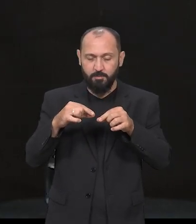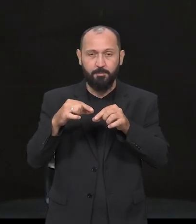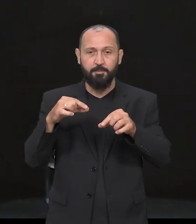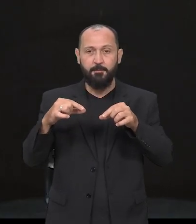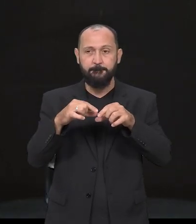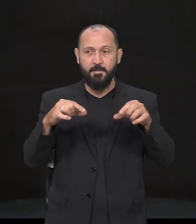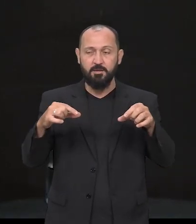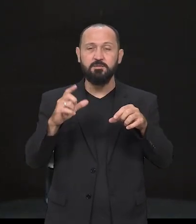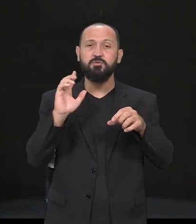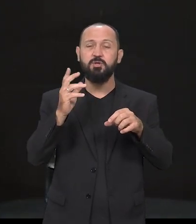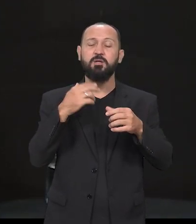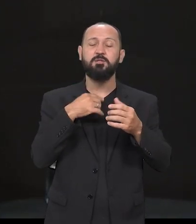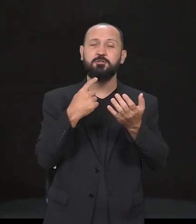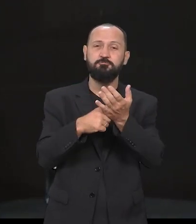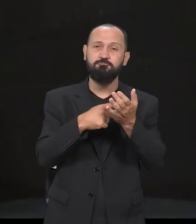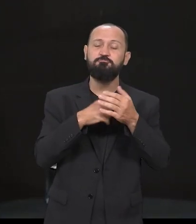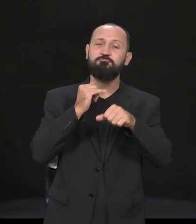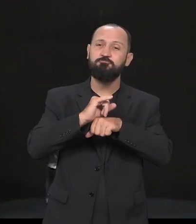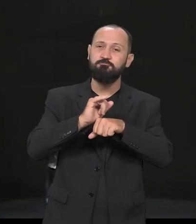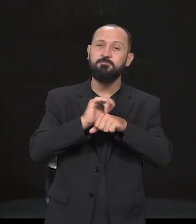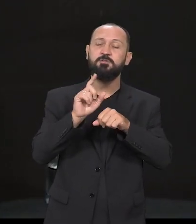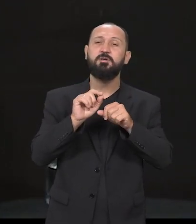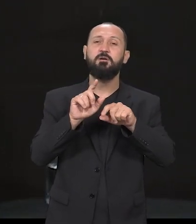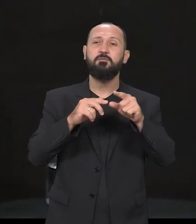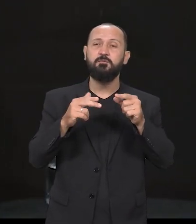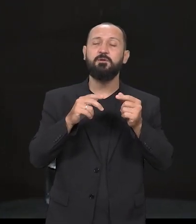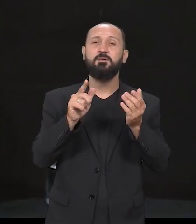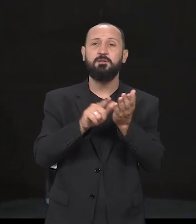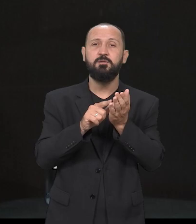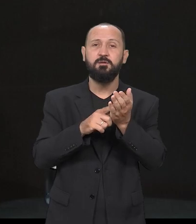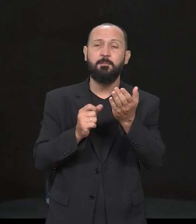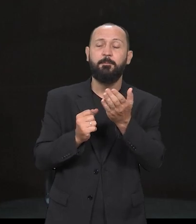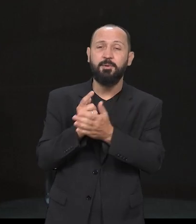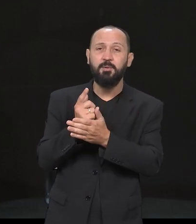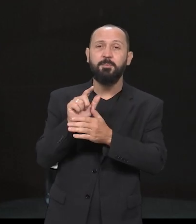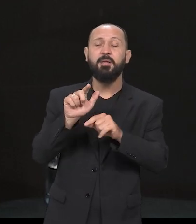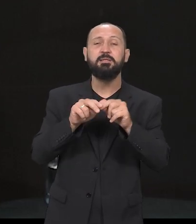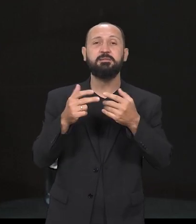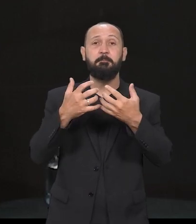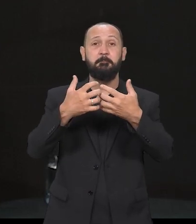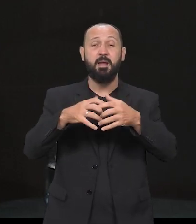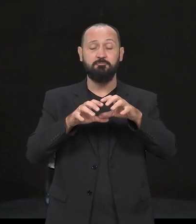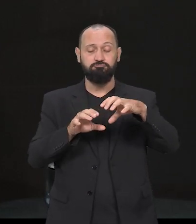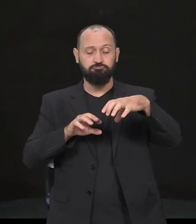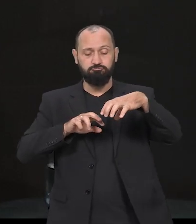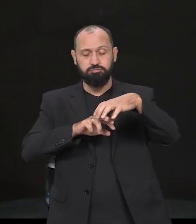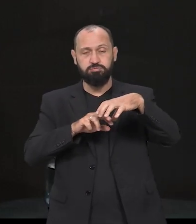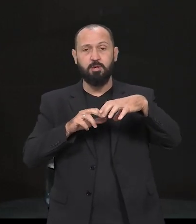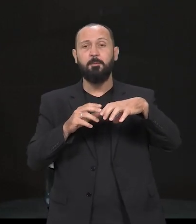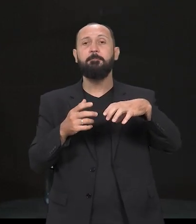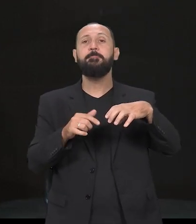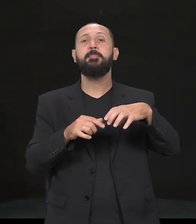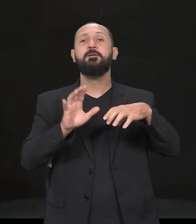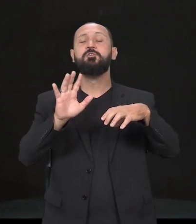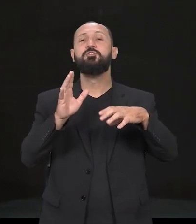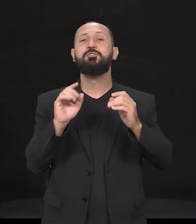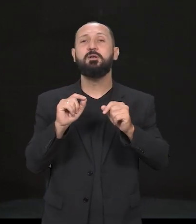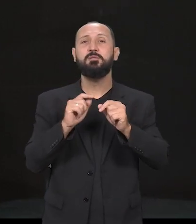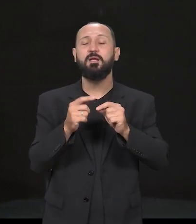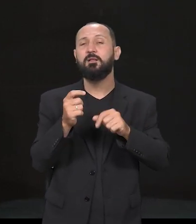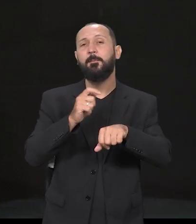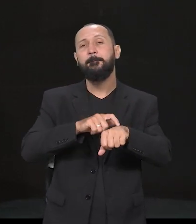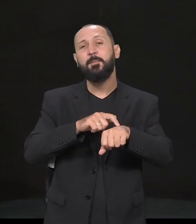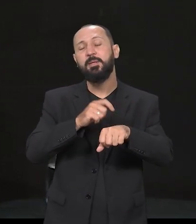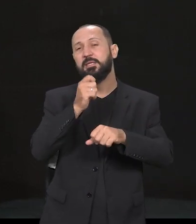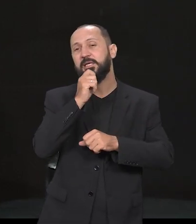a gente tem esses planos, né? A gente até fez documentação para fazer a aquisição desses equipamentos e está tudo assim